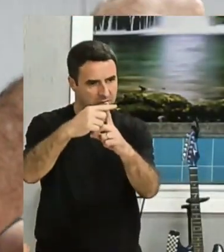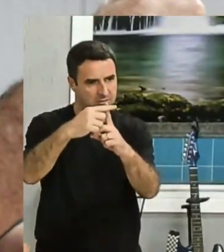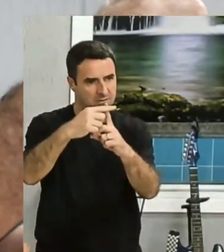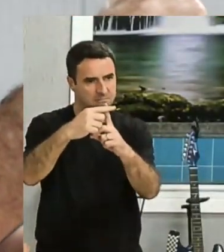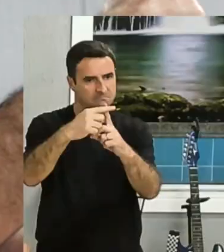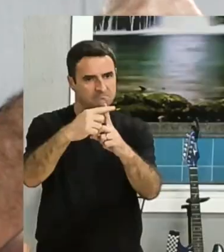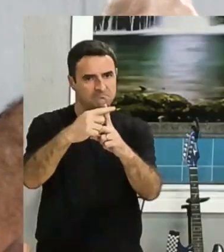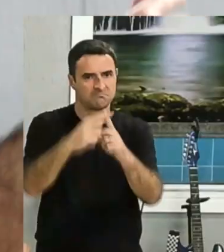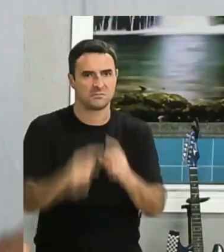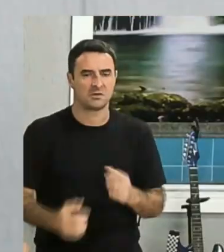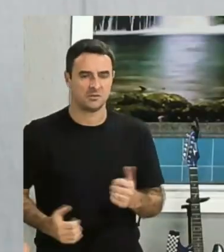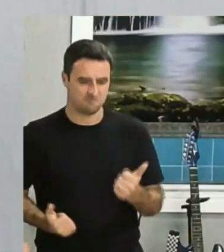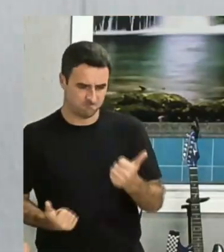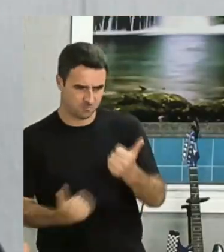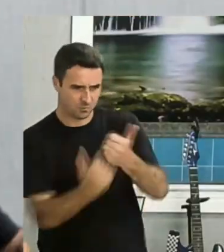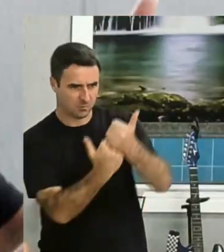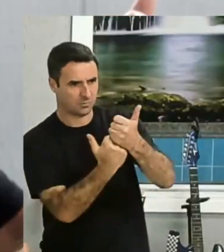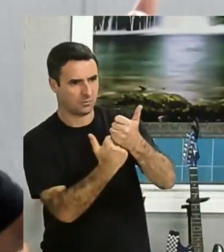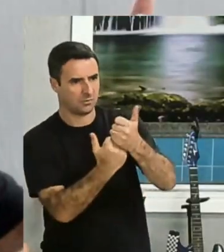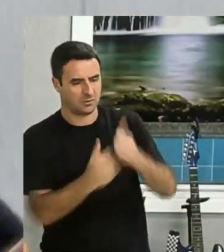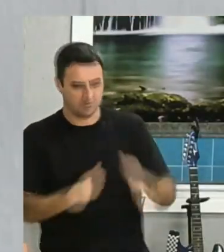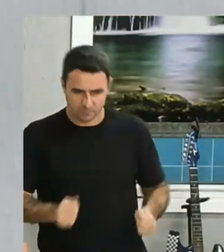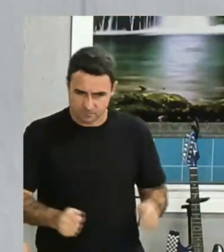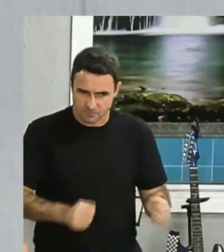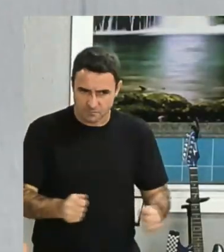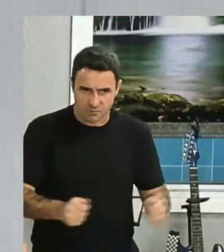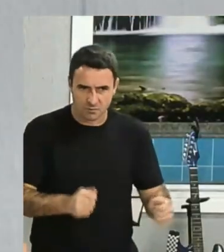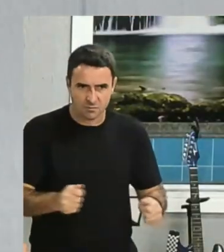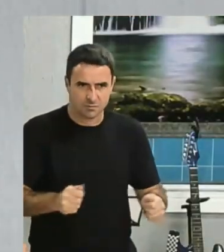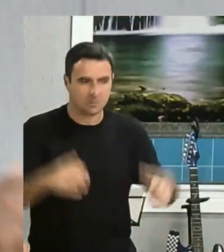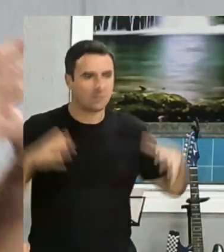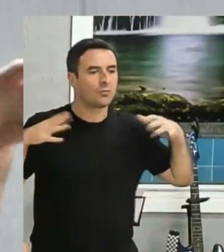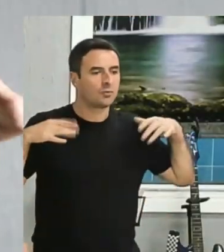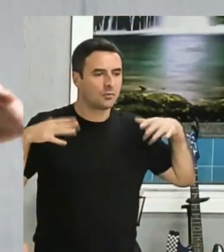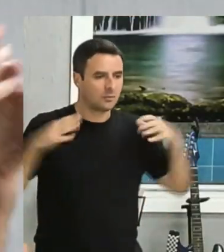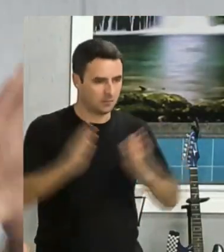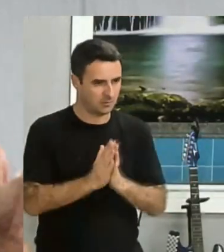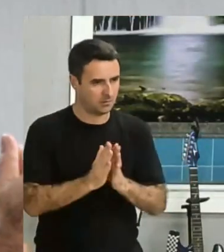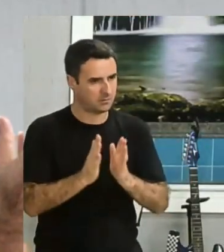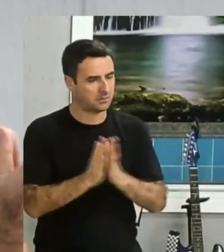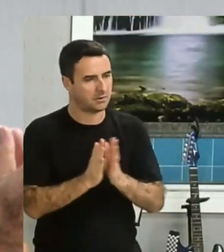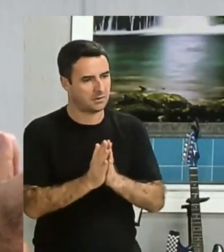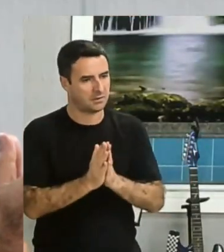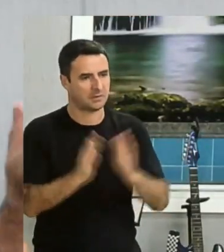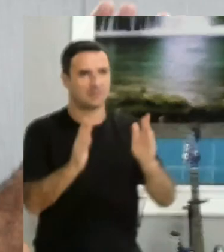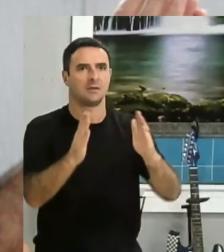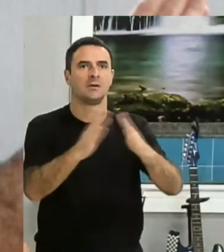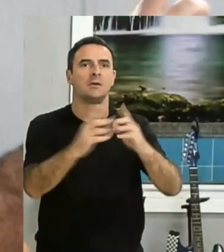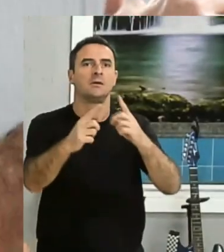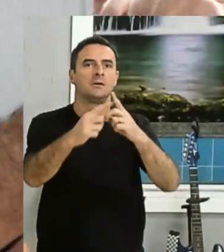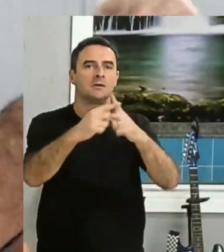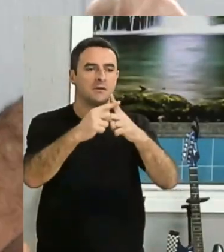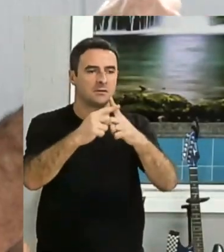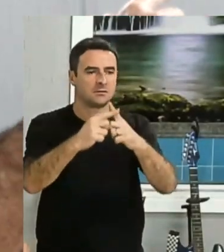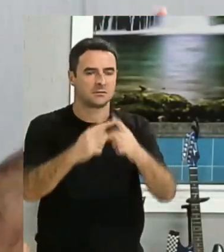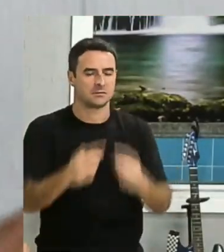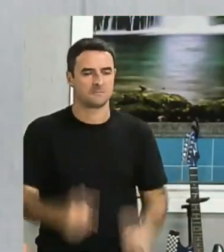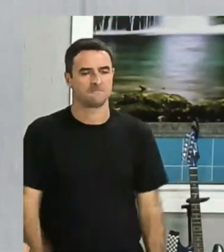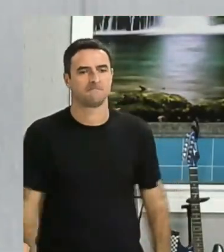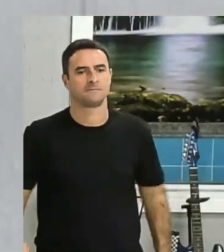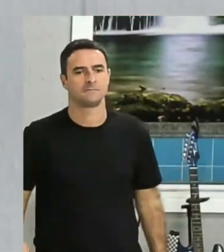Ele segura, ele tem o controle dos anjos da igreja em sua mão. E